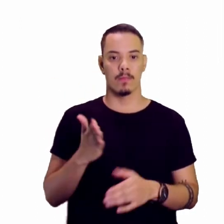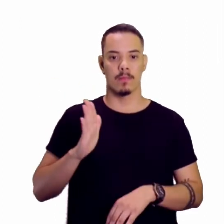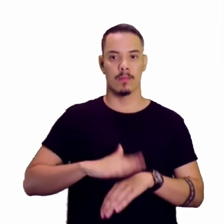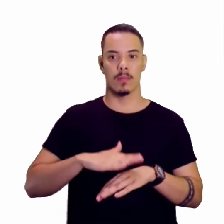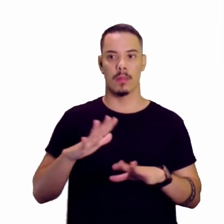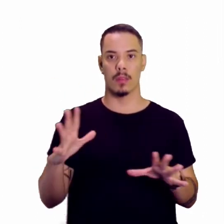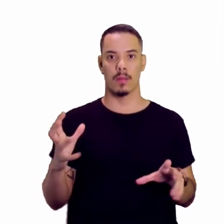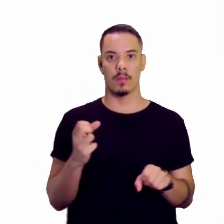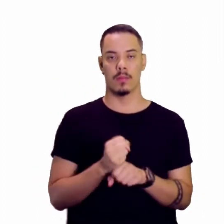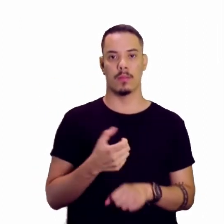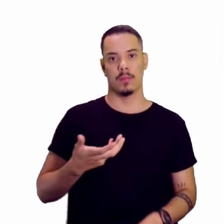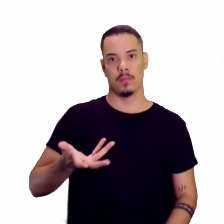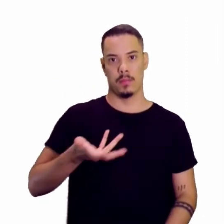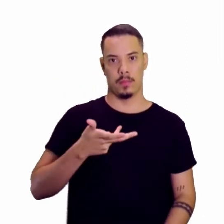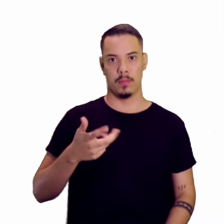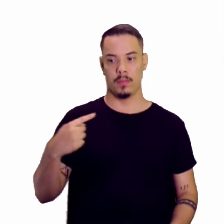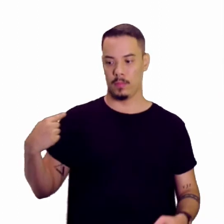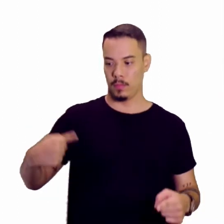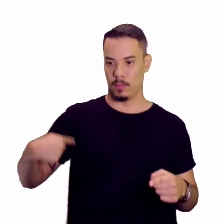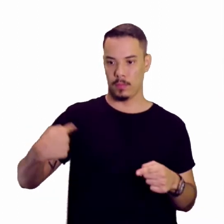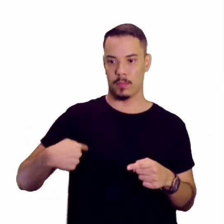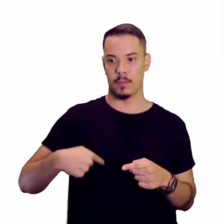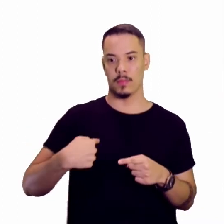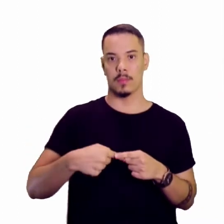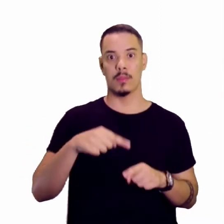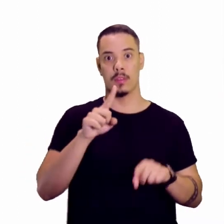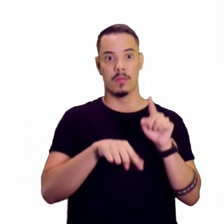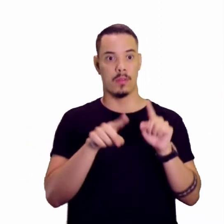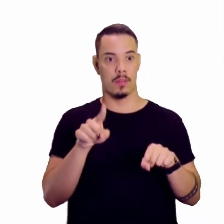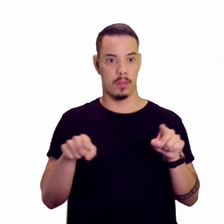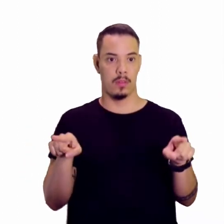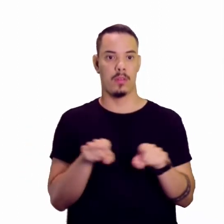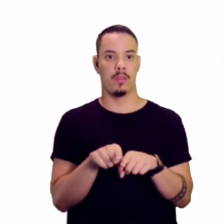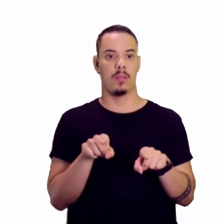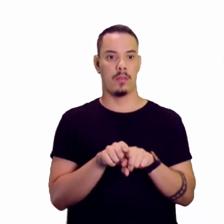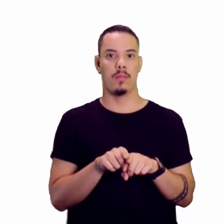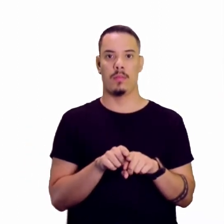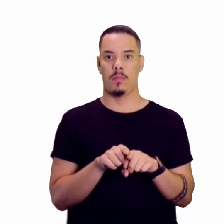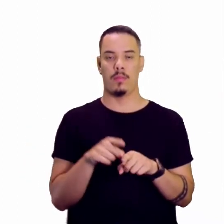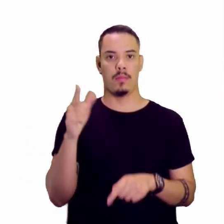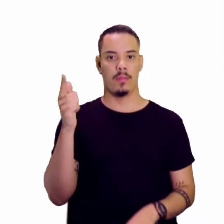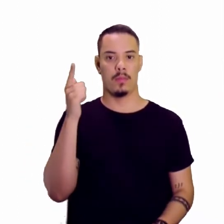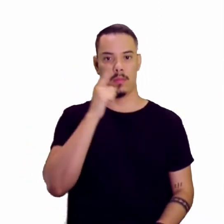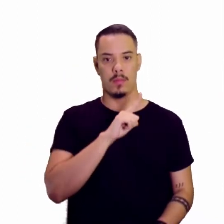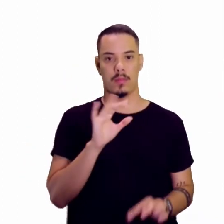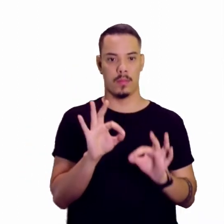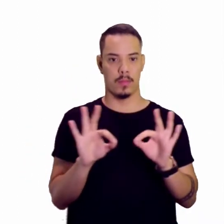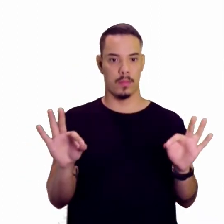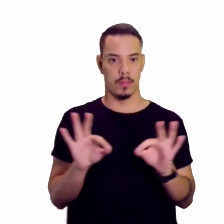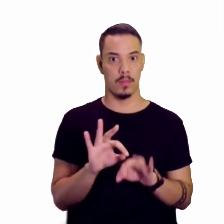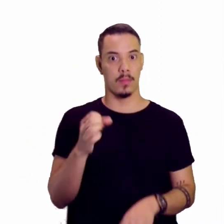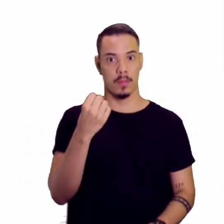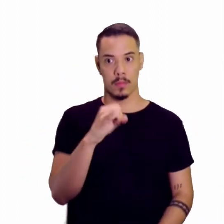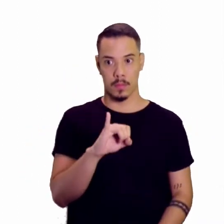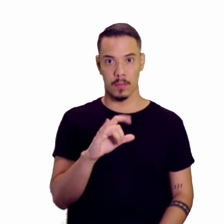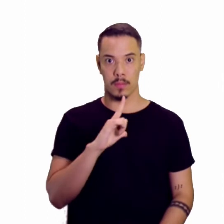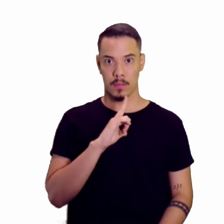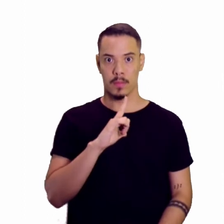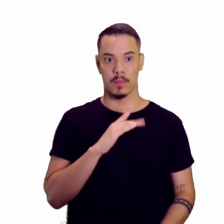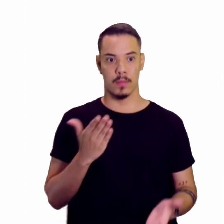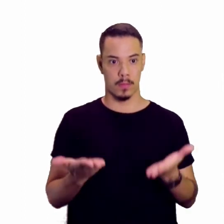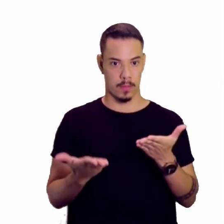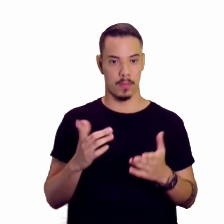aceleração, quer dizer, a distância percorrida, a variação de velocidade, e aí você conseguiria medir se você não tivesse a balança. Tem